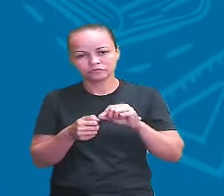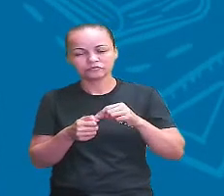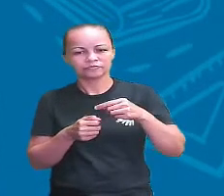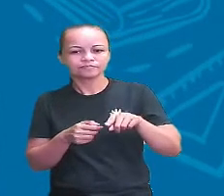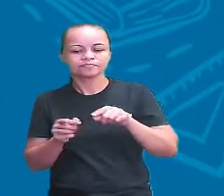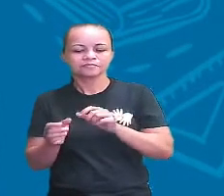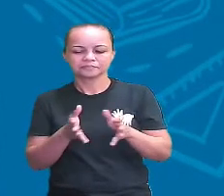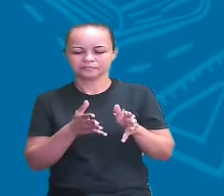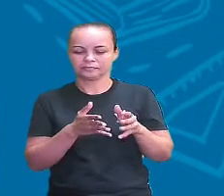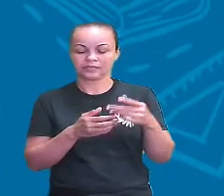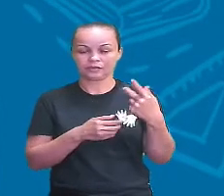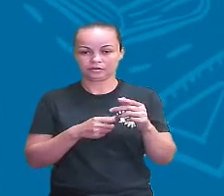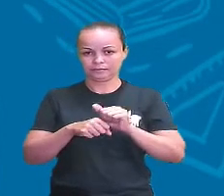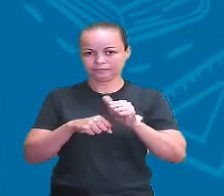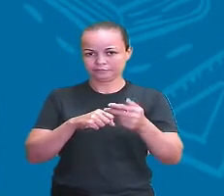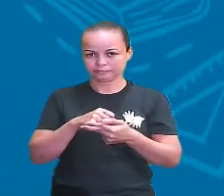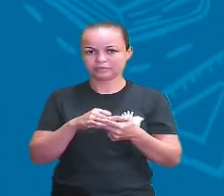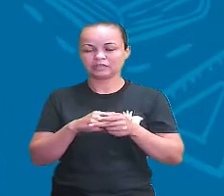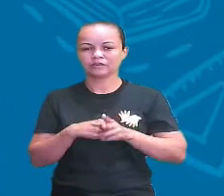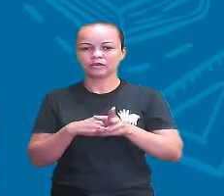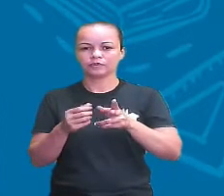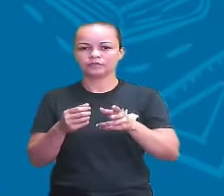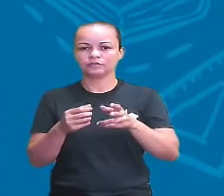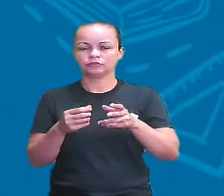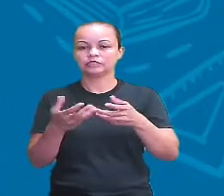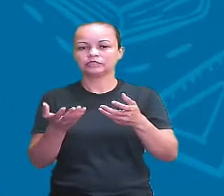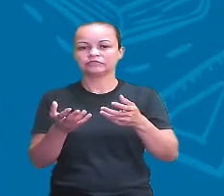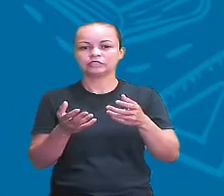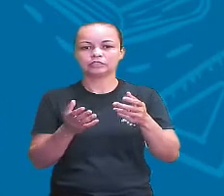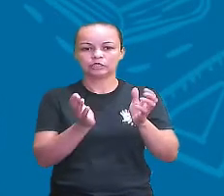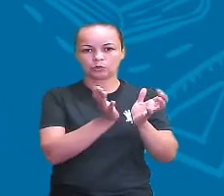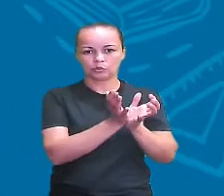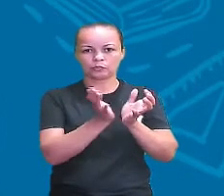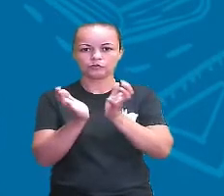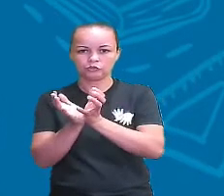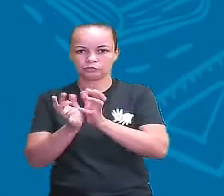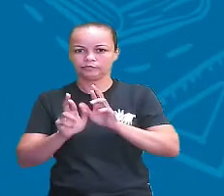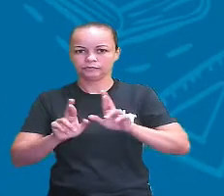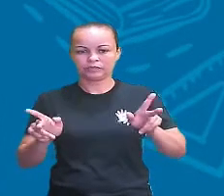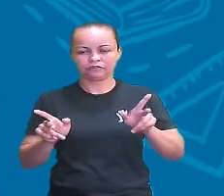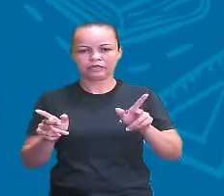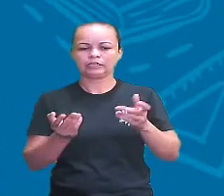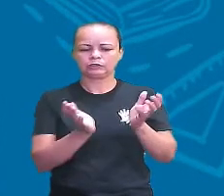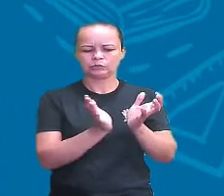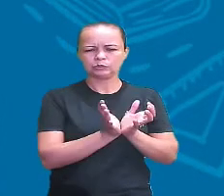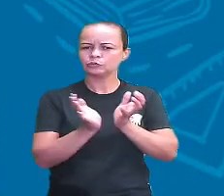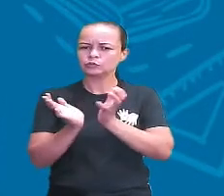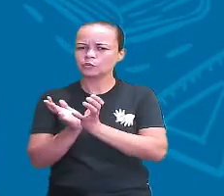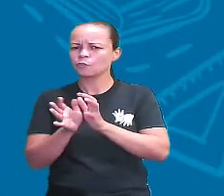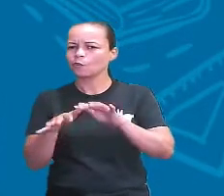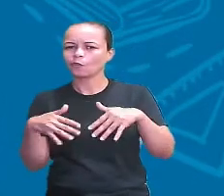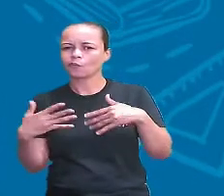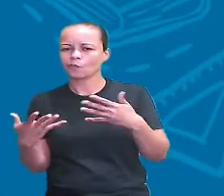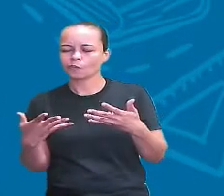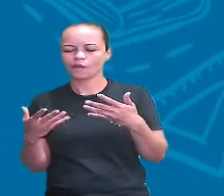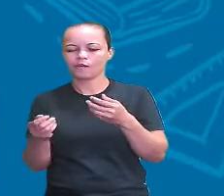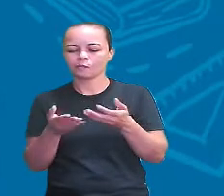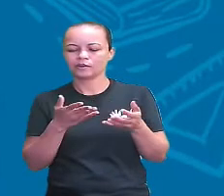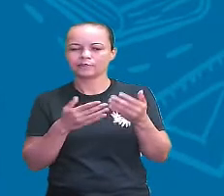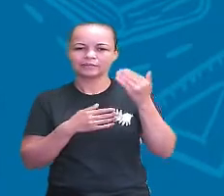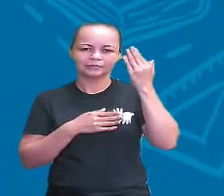advérbios de frequência, eles são divididos em dois grupos. Então, a gente vai saber agora quais são esses dois grupos para a